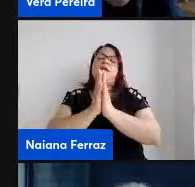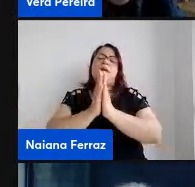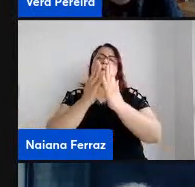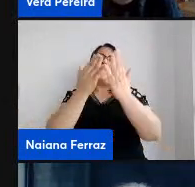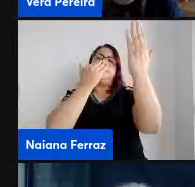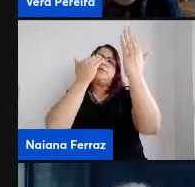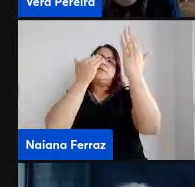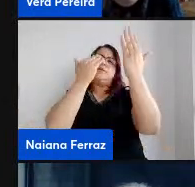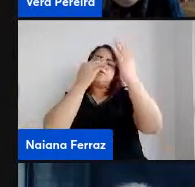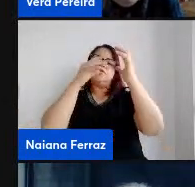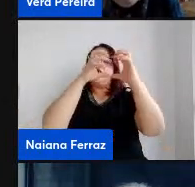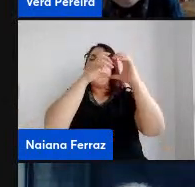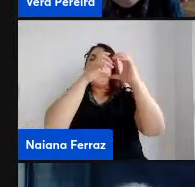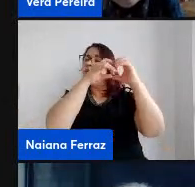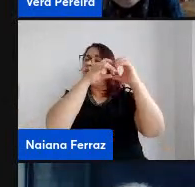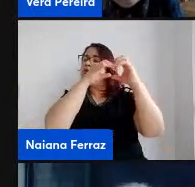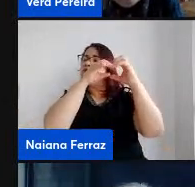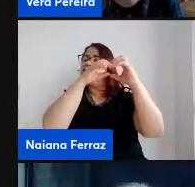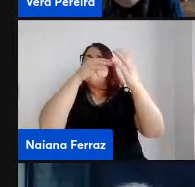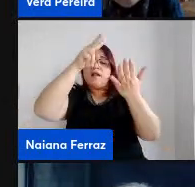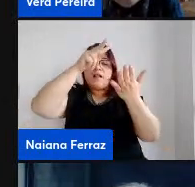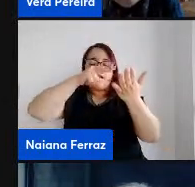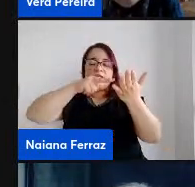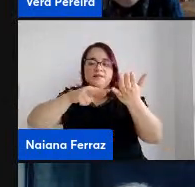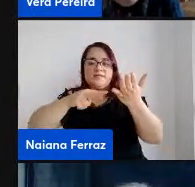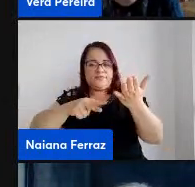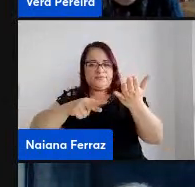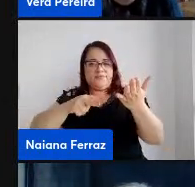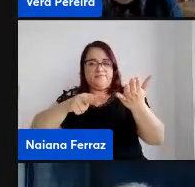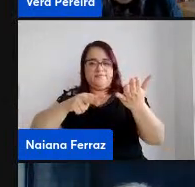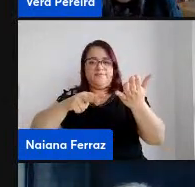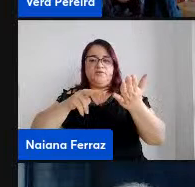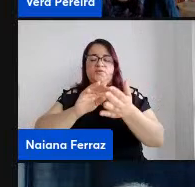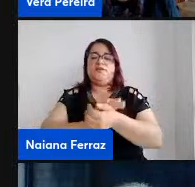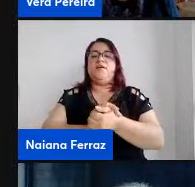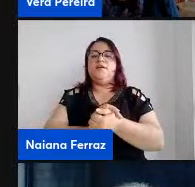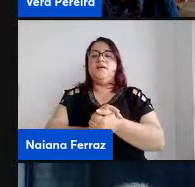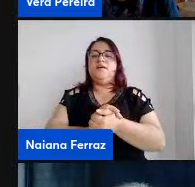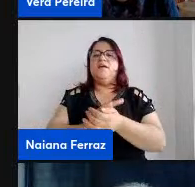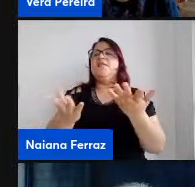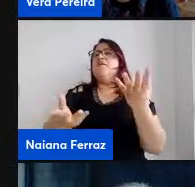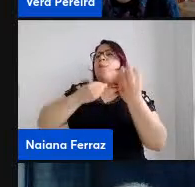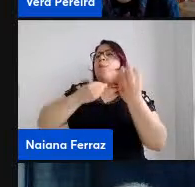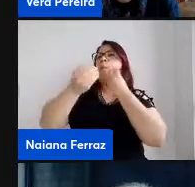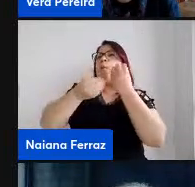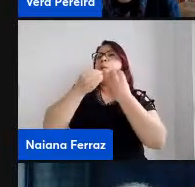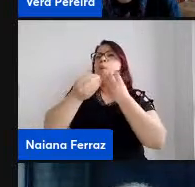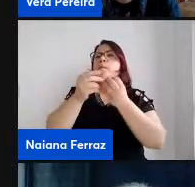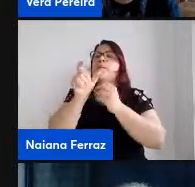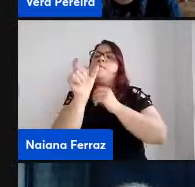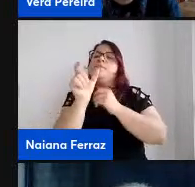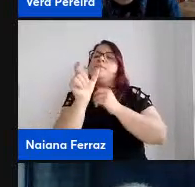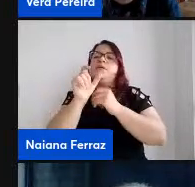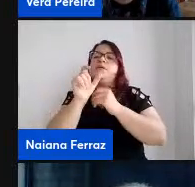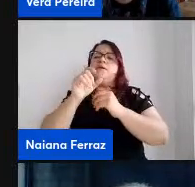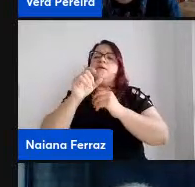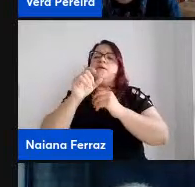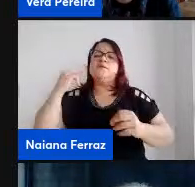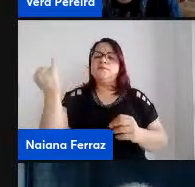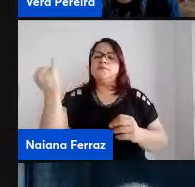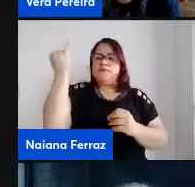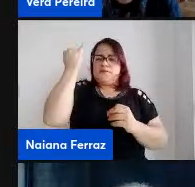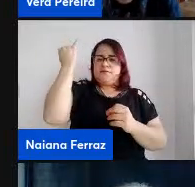leitura. Esse é o nome que eu daria agora, como palavra-chave, se a gente for procurar